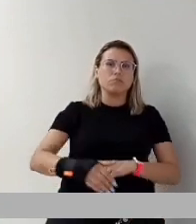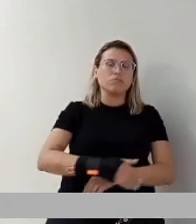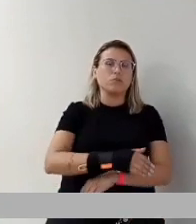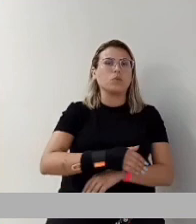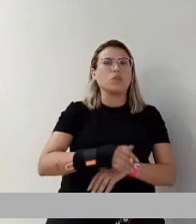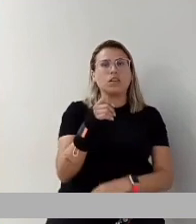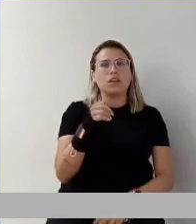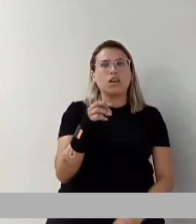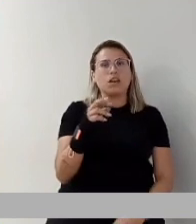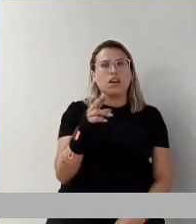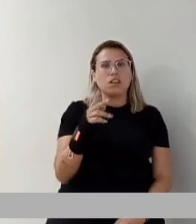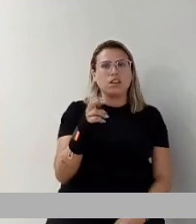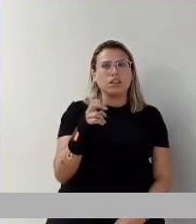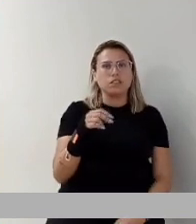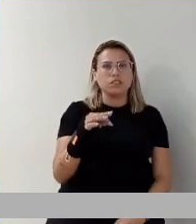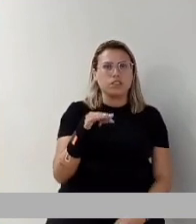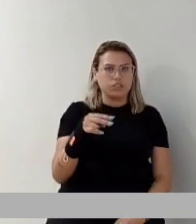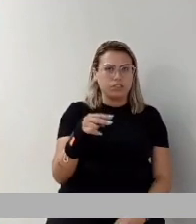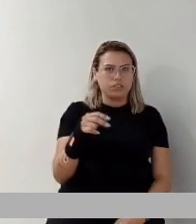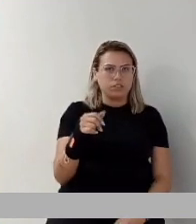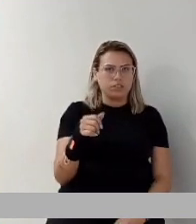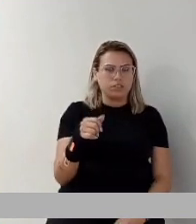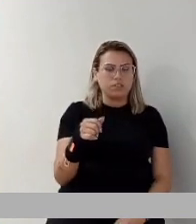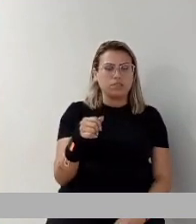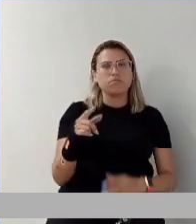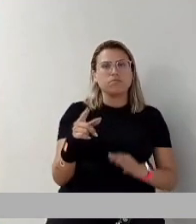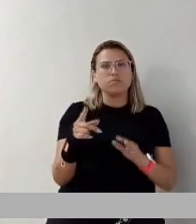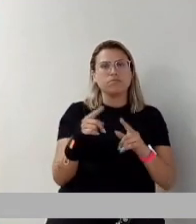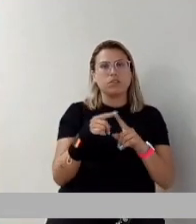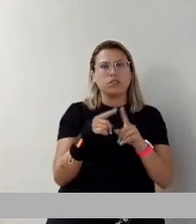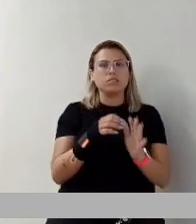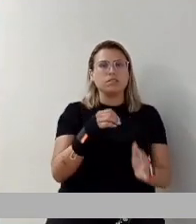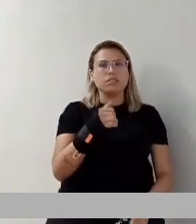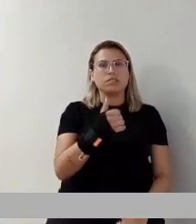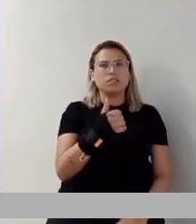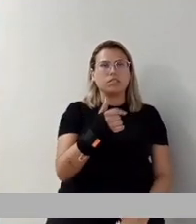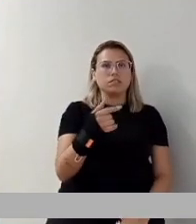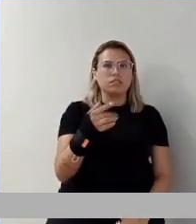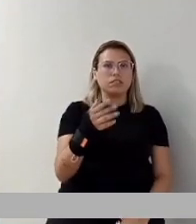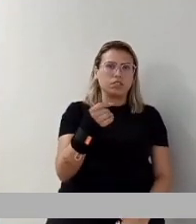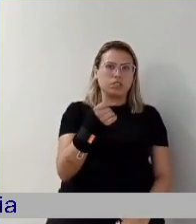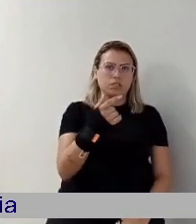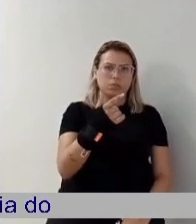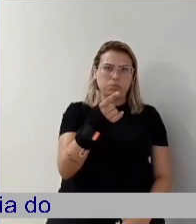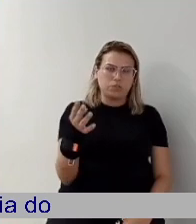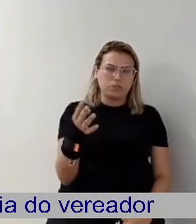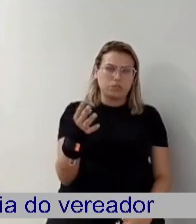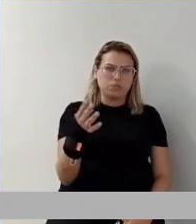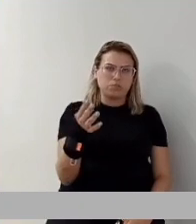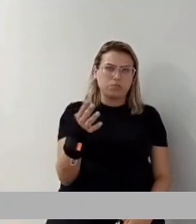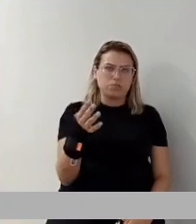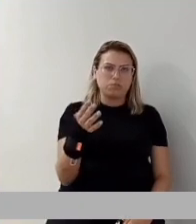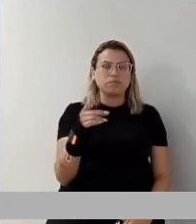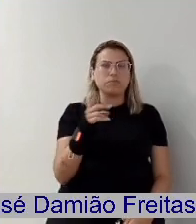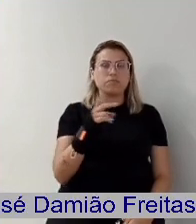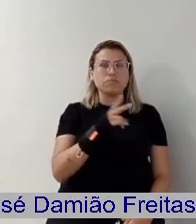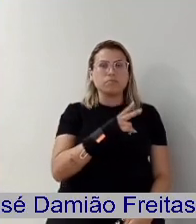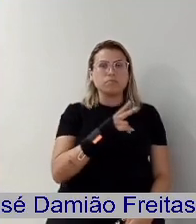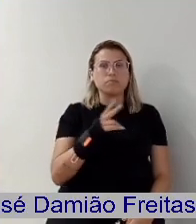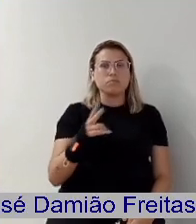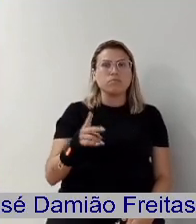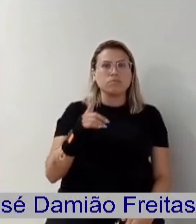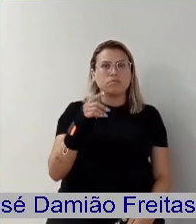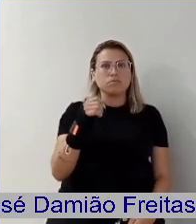Maia projeto de lei 017/2022 de autoria do vereador José Damião Freitas Maia que